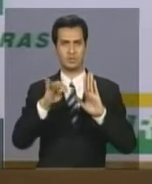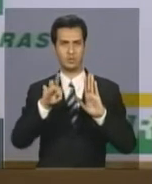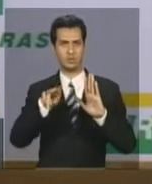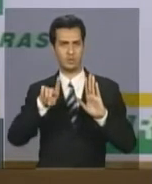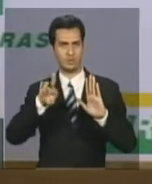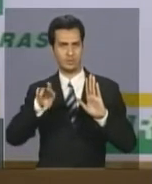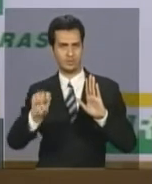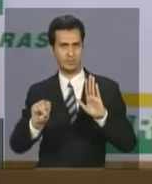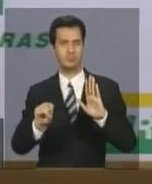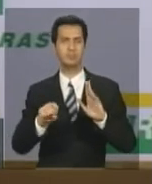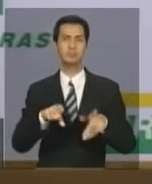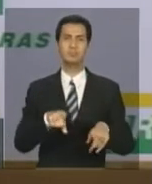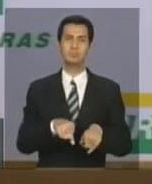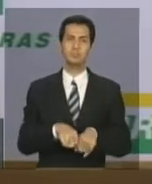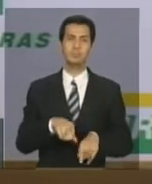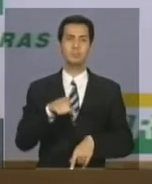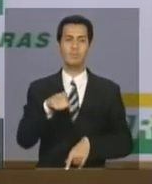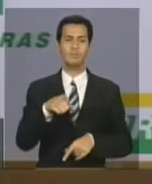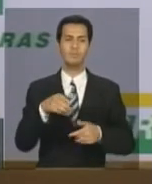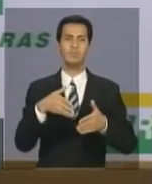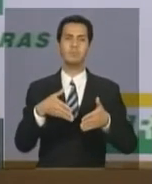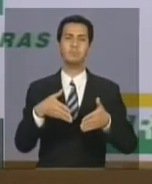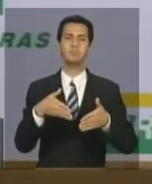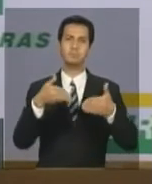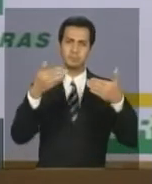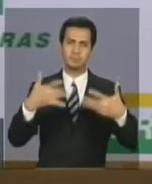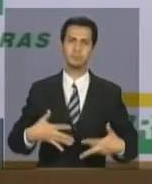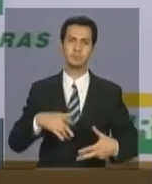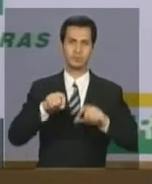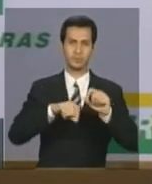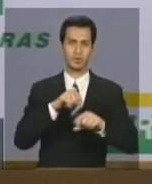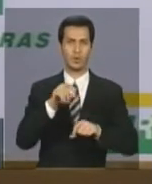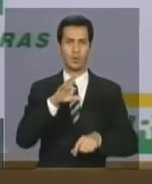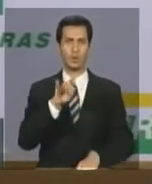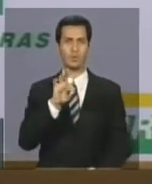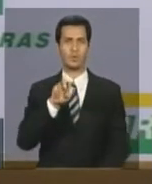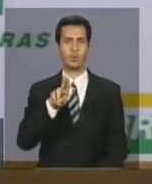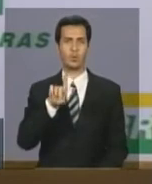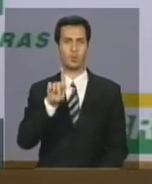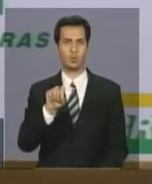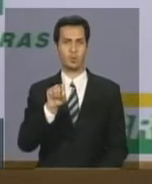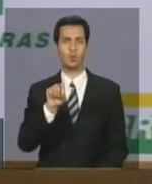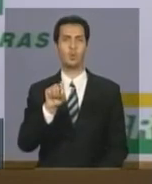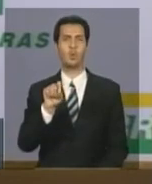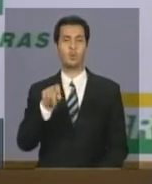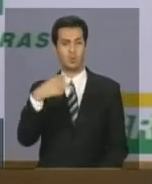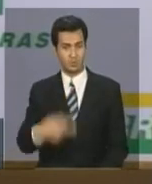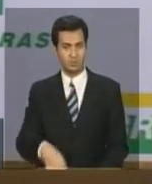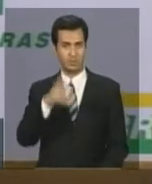Com relação a conteúdo local, essa não é,